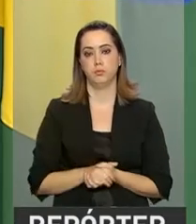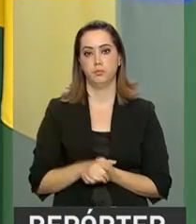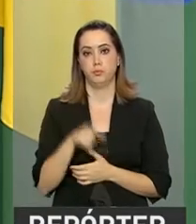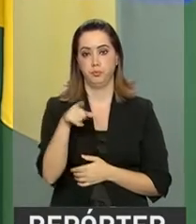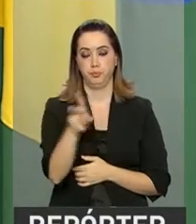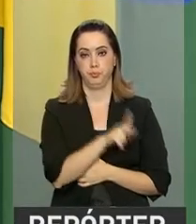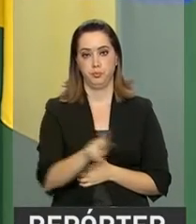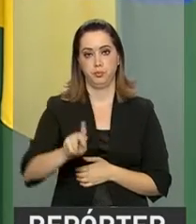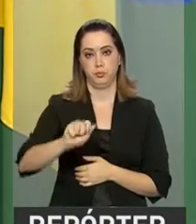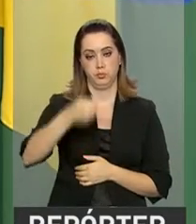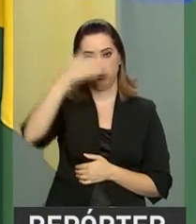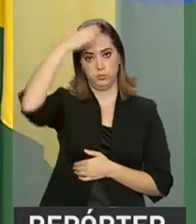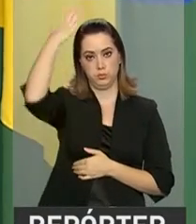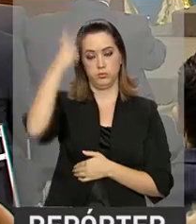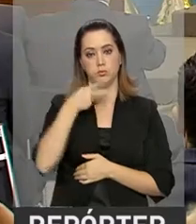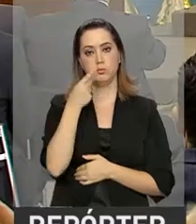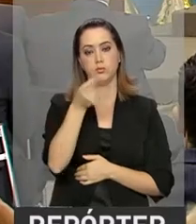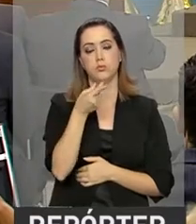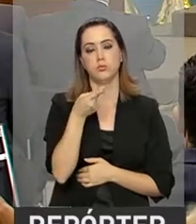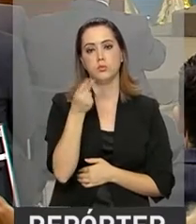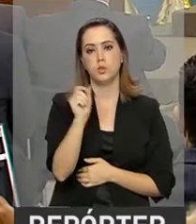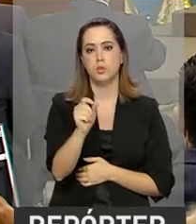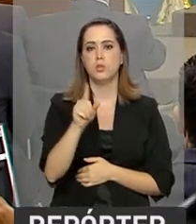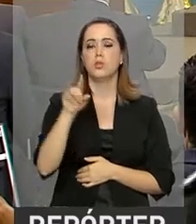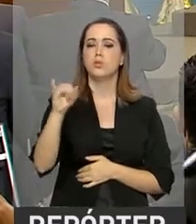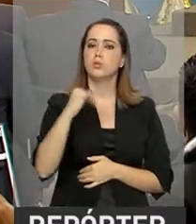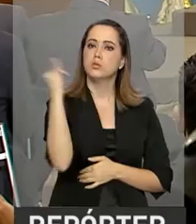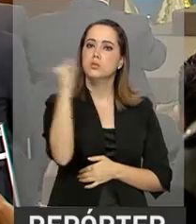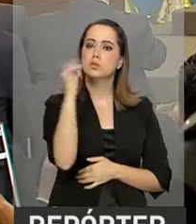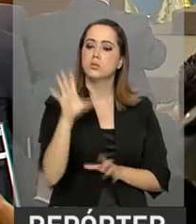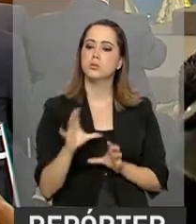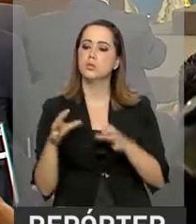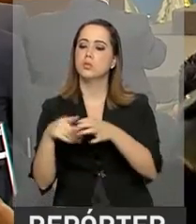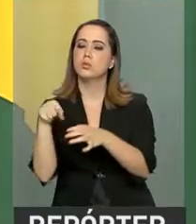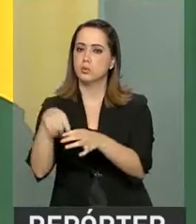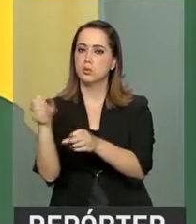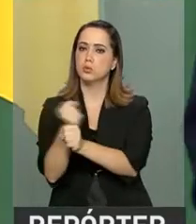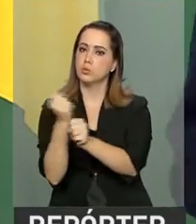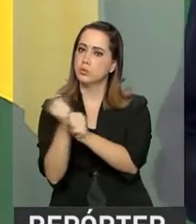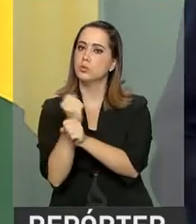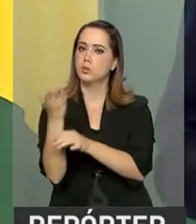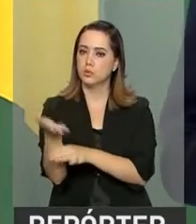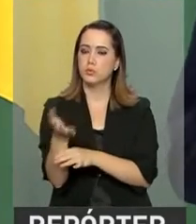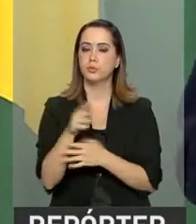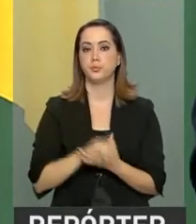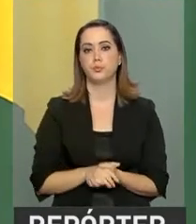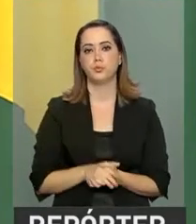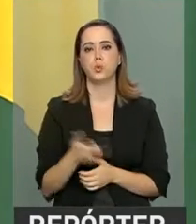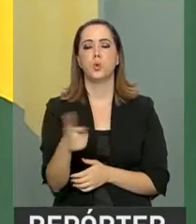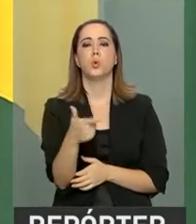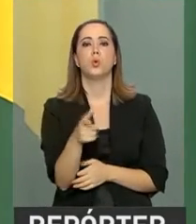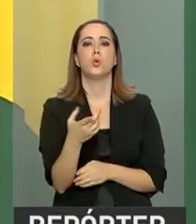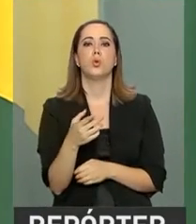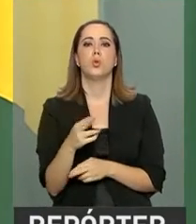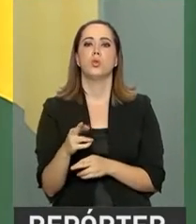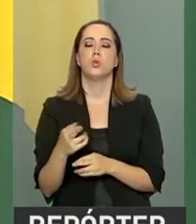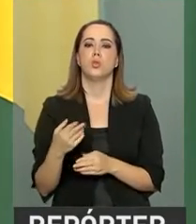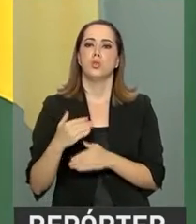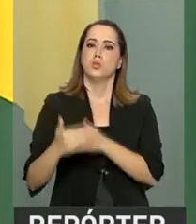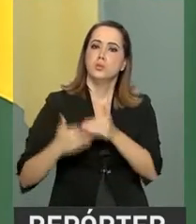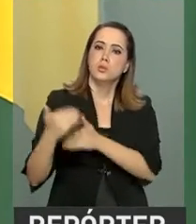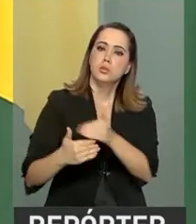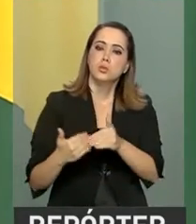destacou os representantes a força ea importância do setor para o país não há prosperidade possível